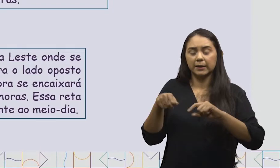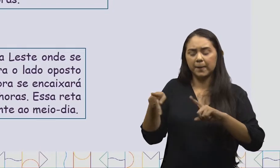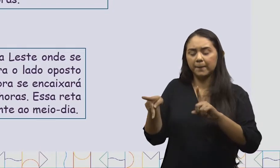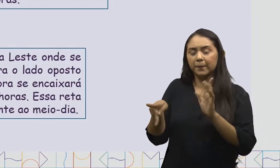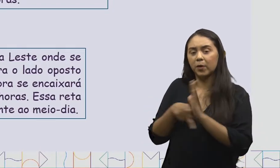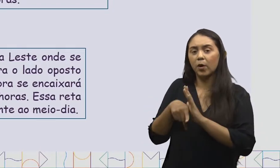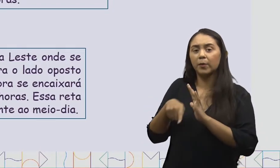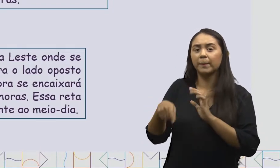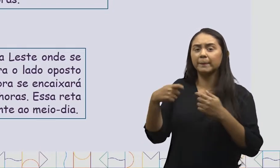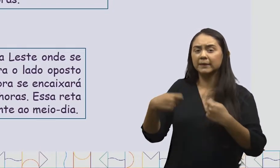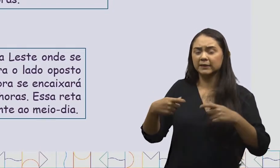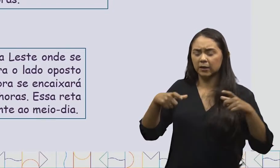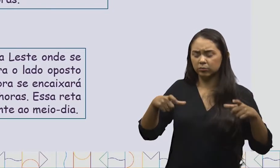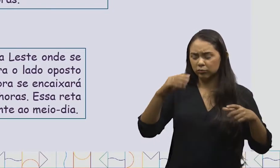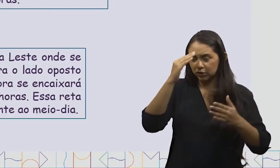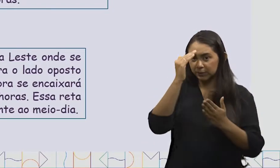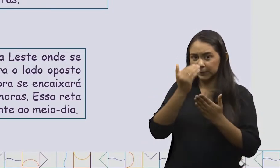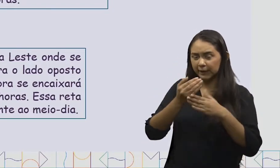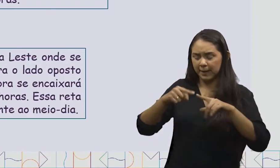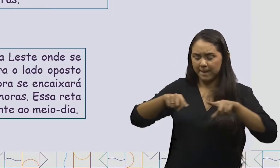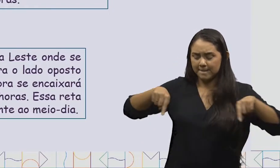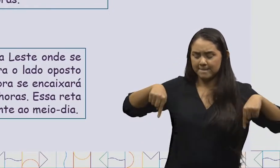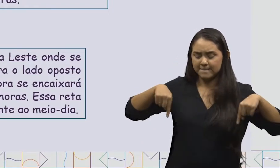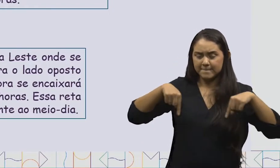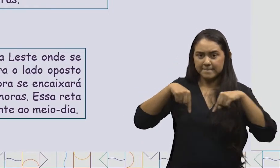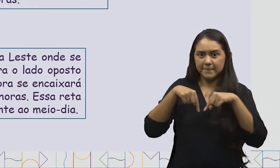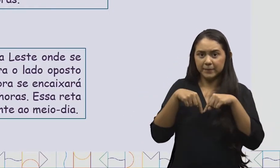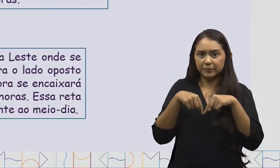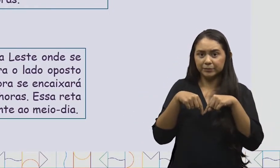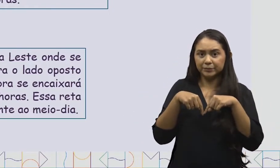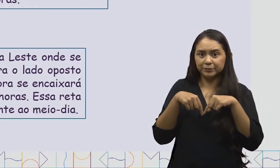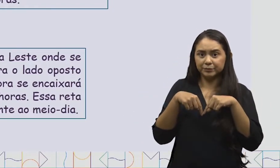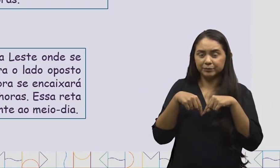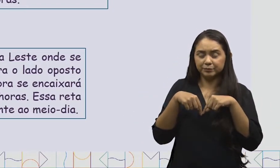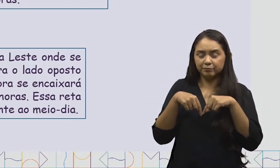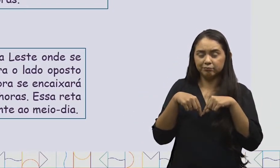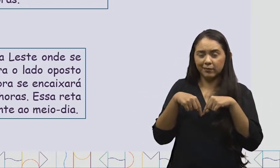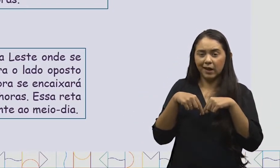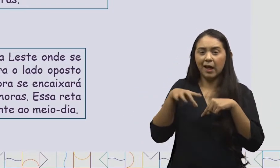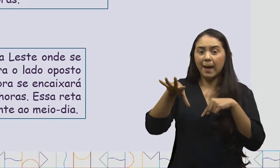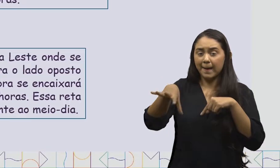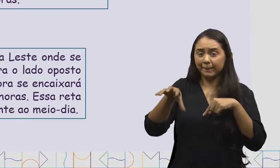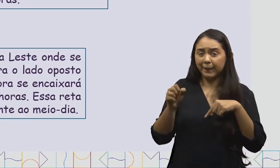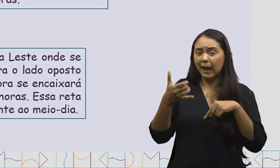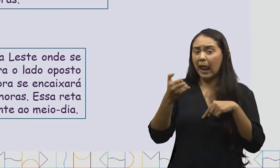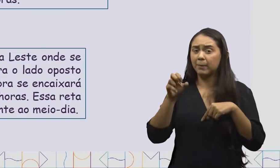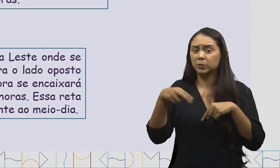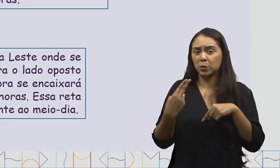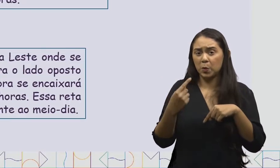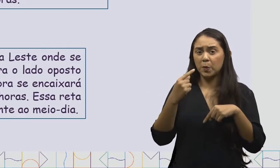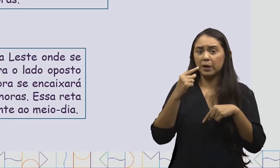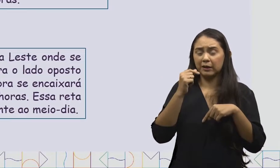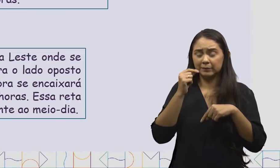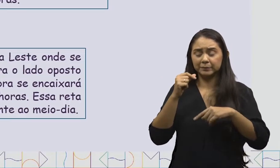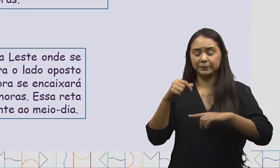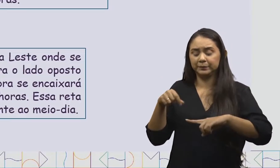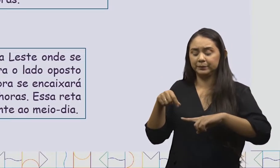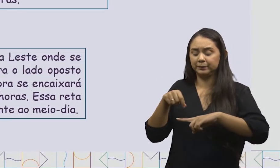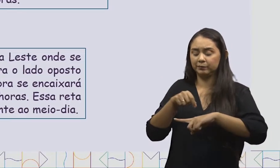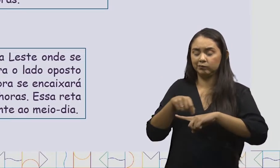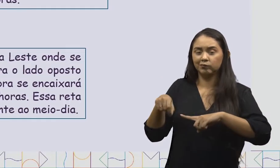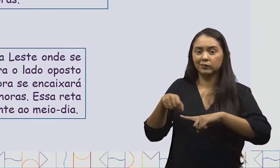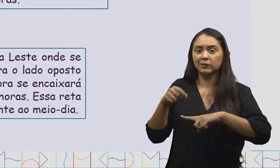de churrasco fique bem ao centro da circunferência. Marque com uma caneta a sombra das 13